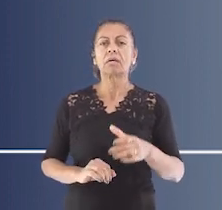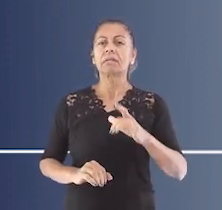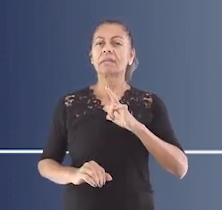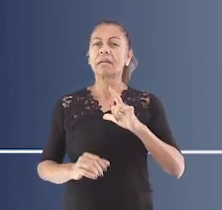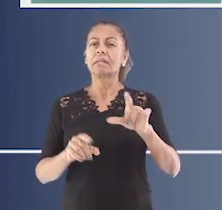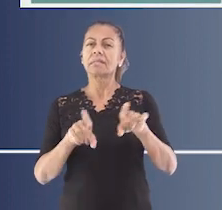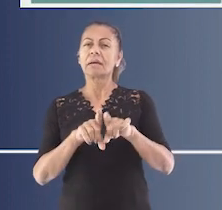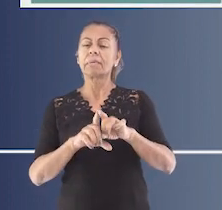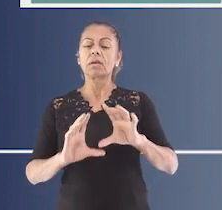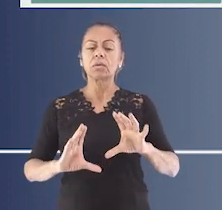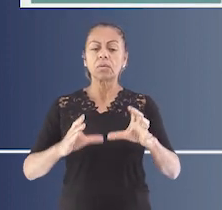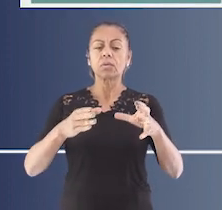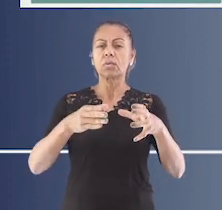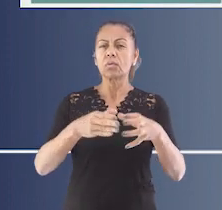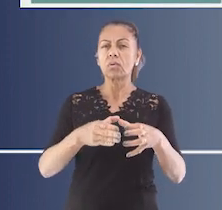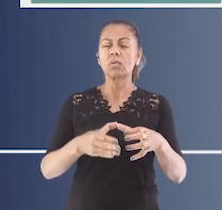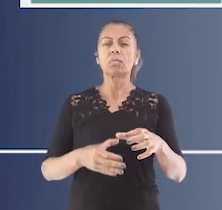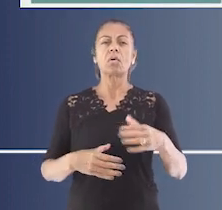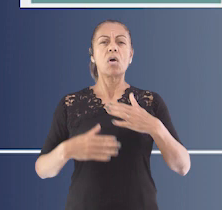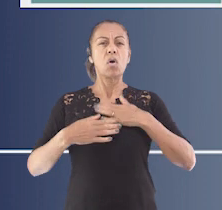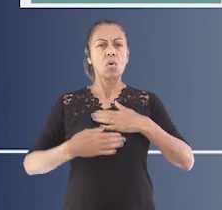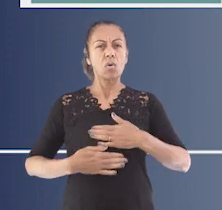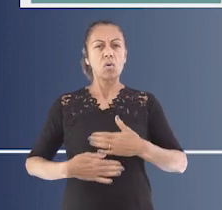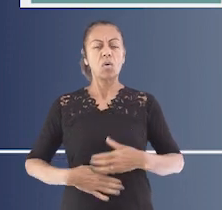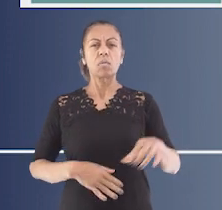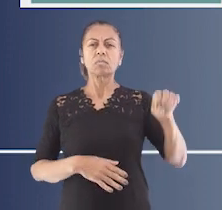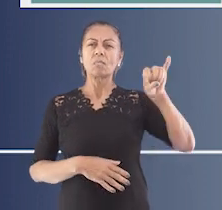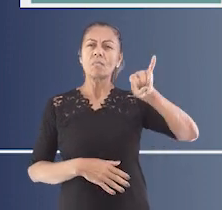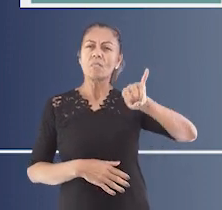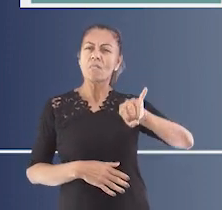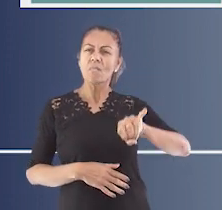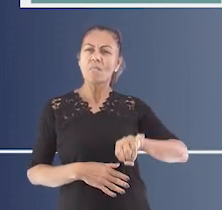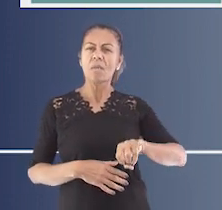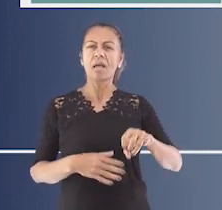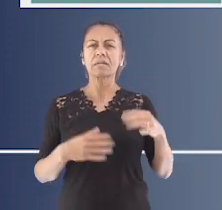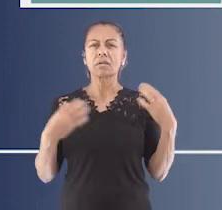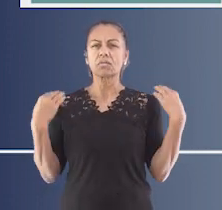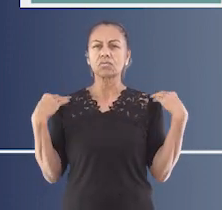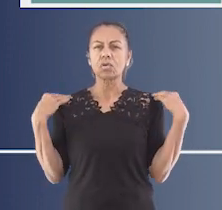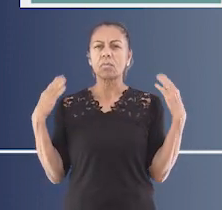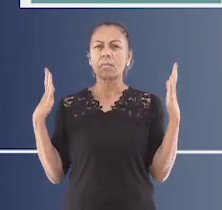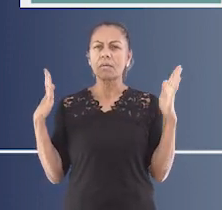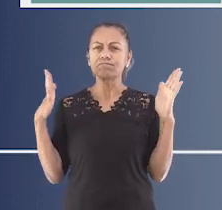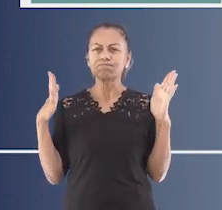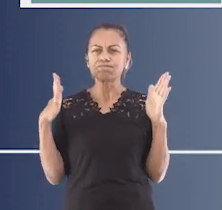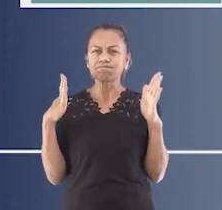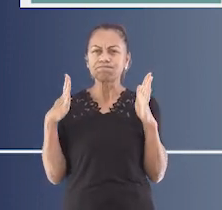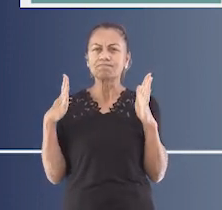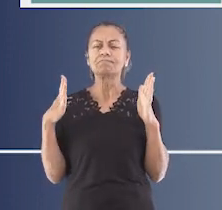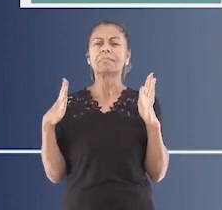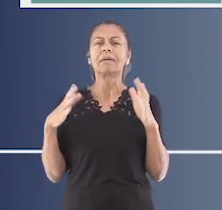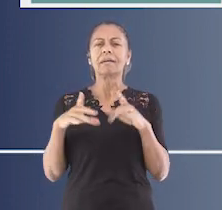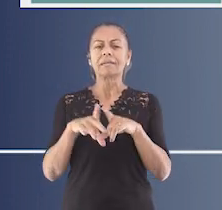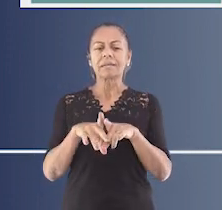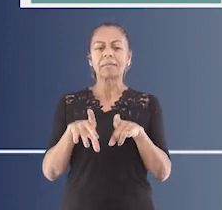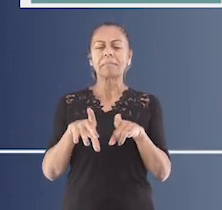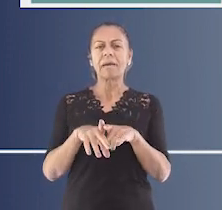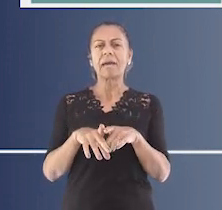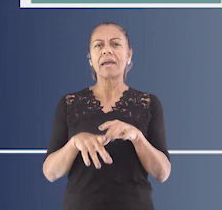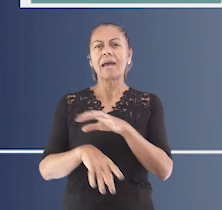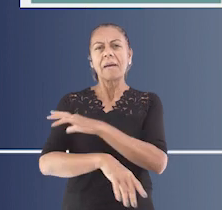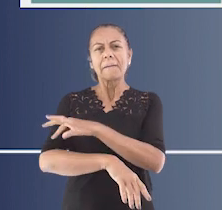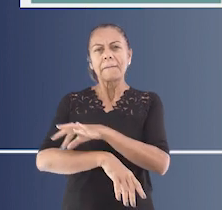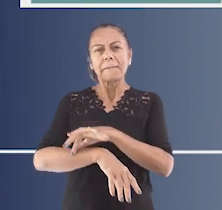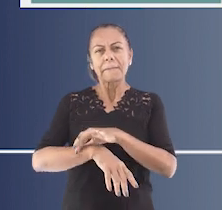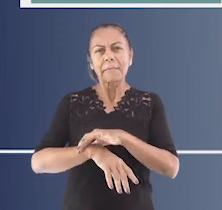a saúde. As pessoas ectomorfas são aquelas que normalmente têm o corpo mais magro,